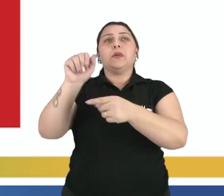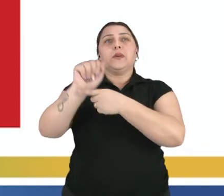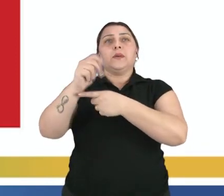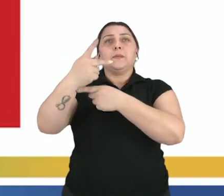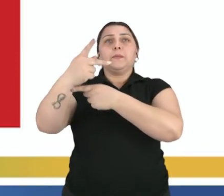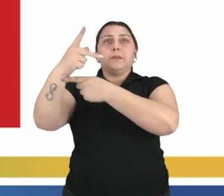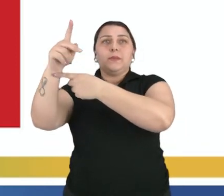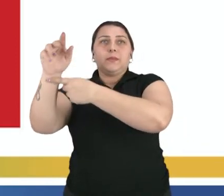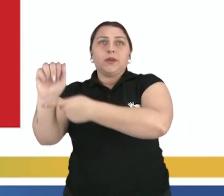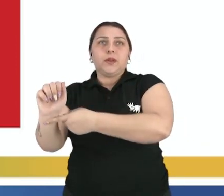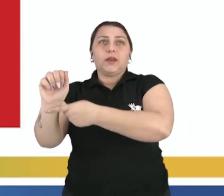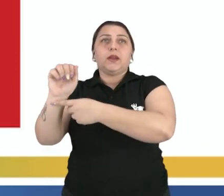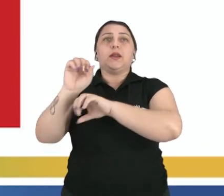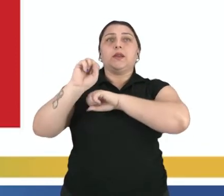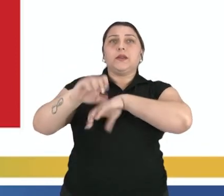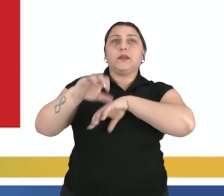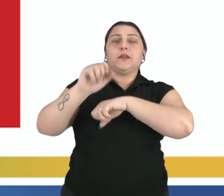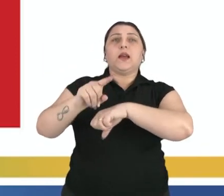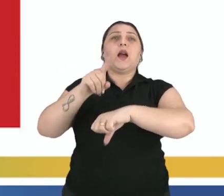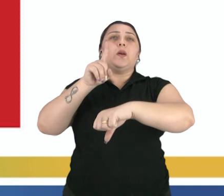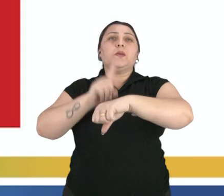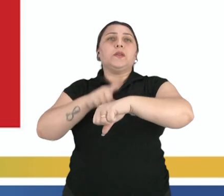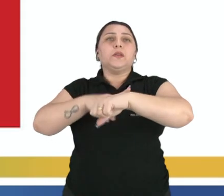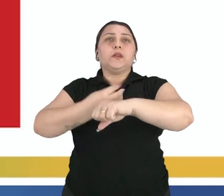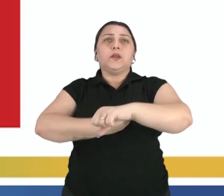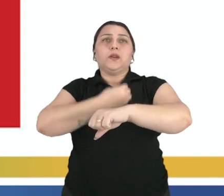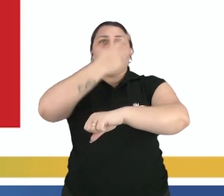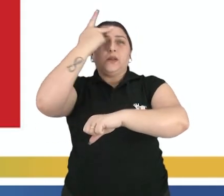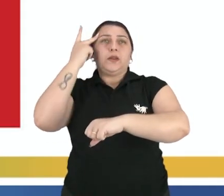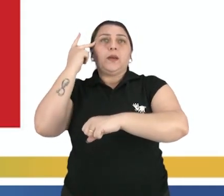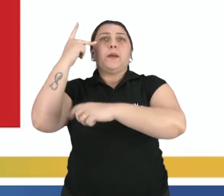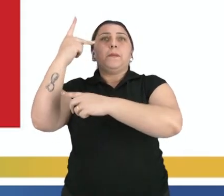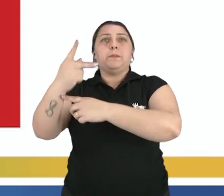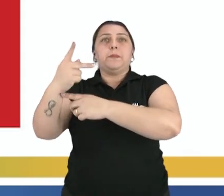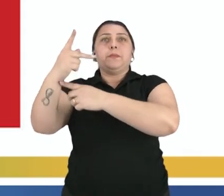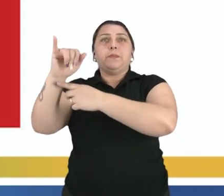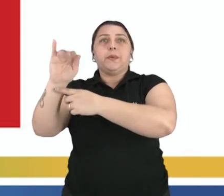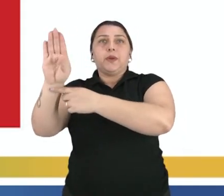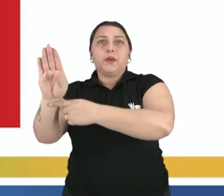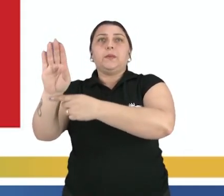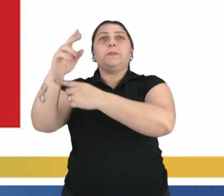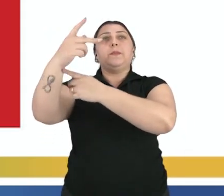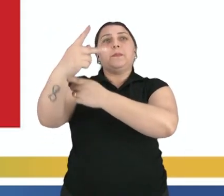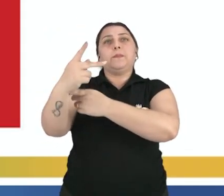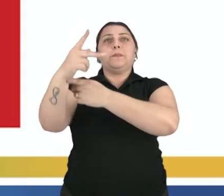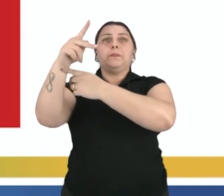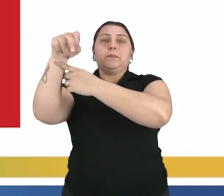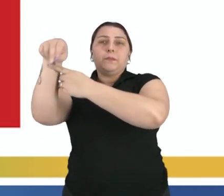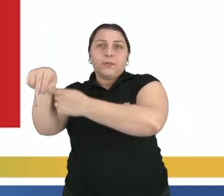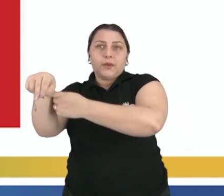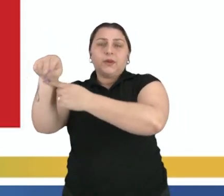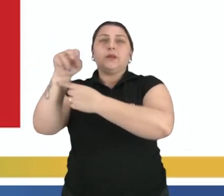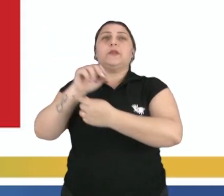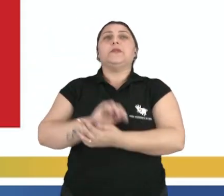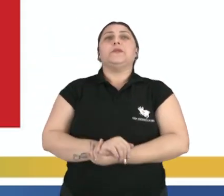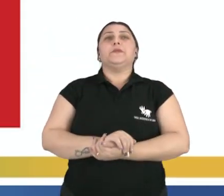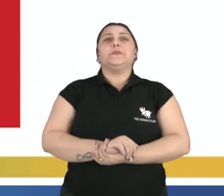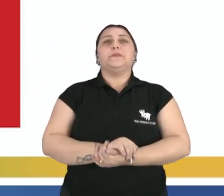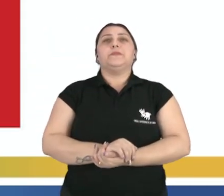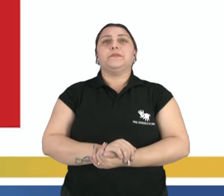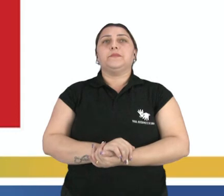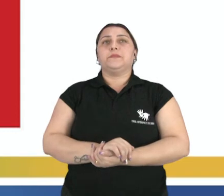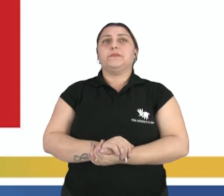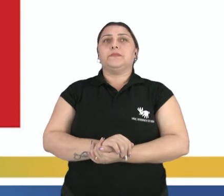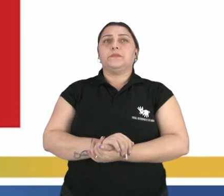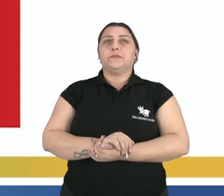A, paridade de poder aquisitivo. B, escolaridade. C, expectativa de vida. D, produto interno bruto.